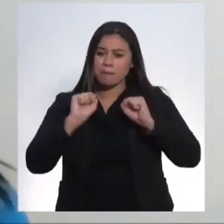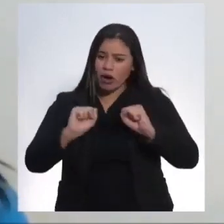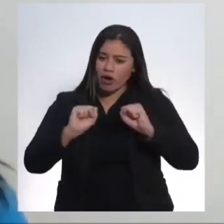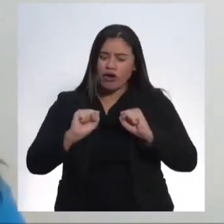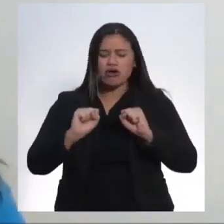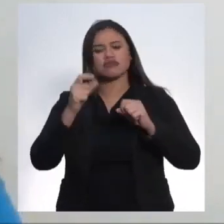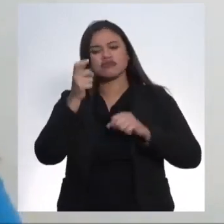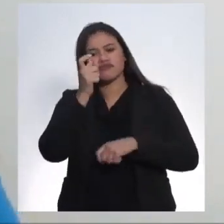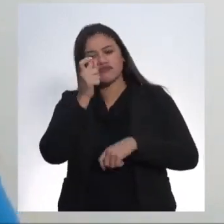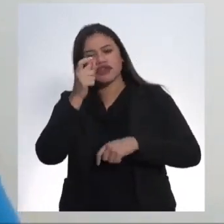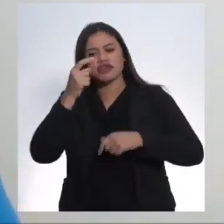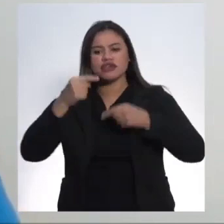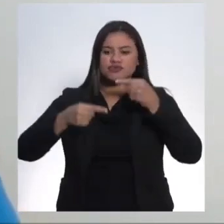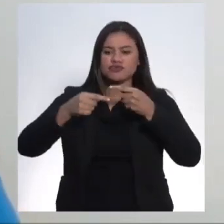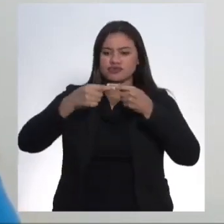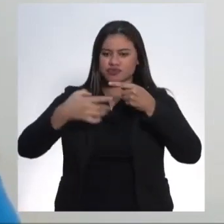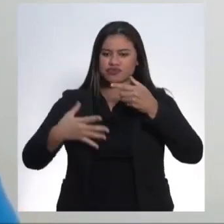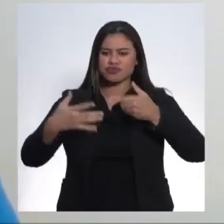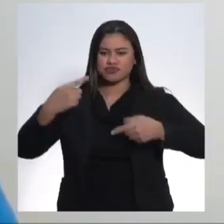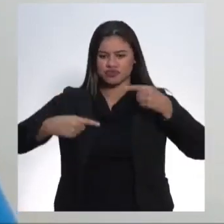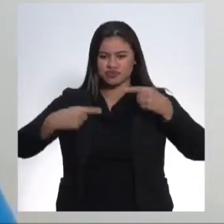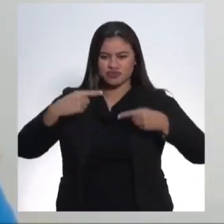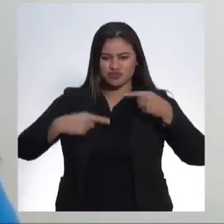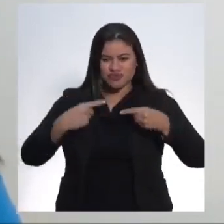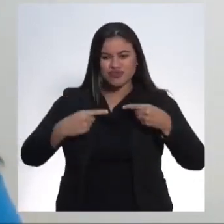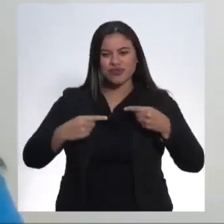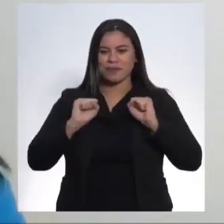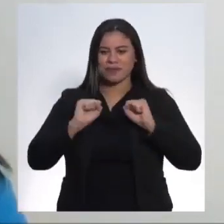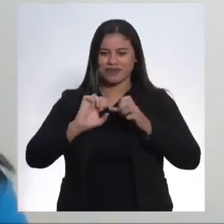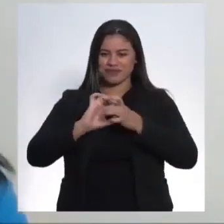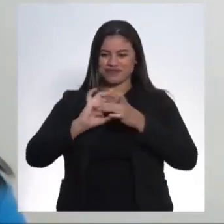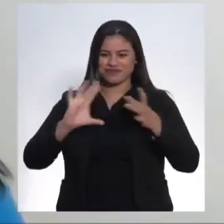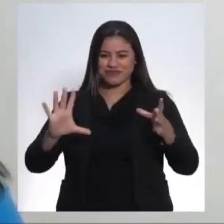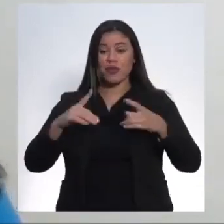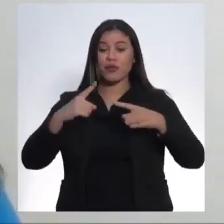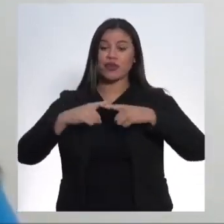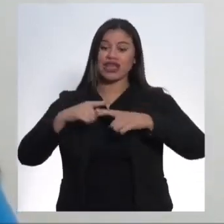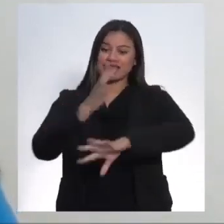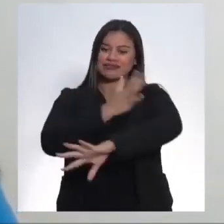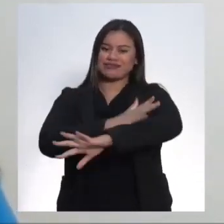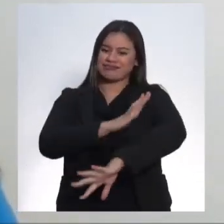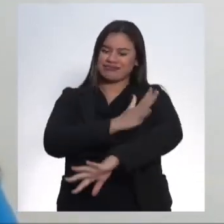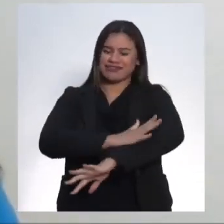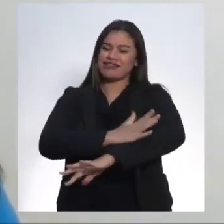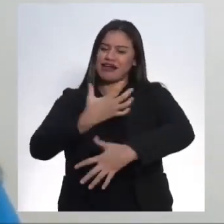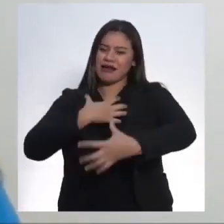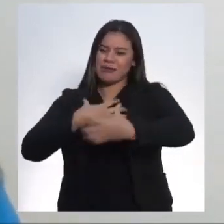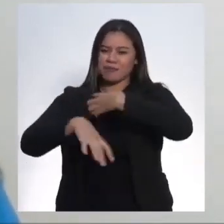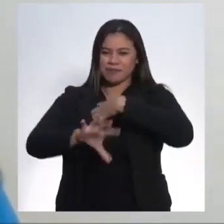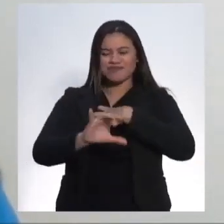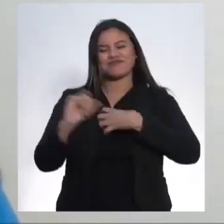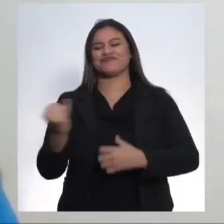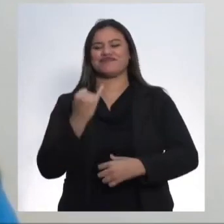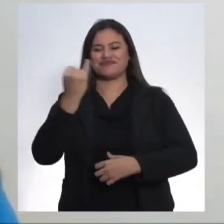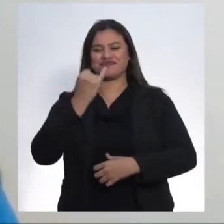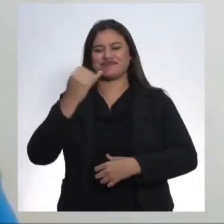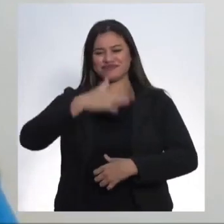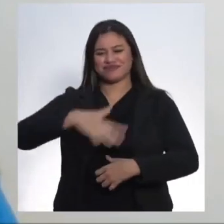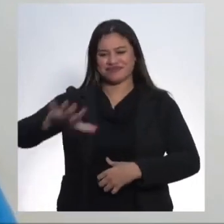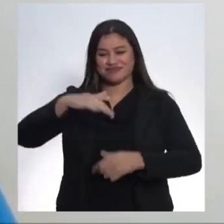gente das discussões, das reflexões. Afinal, exercitar a empatia é importantíssimo para todos, não é